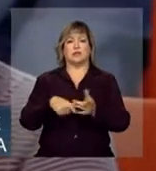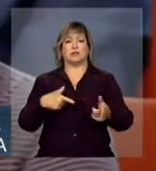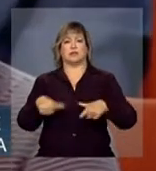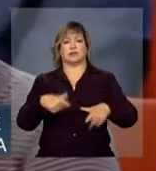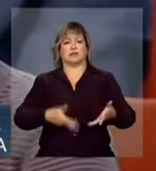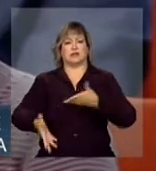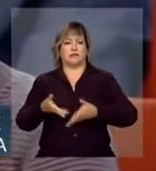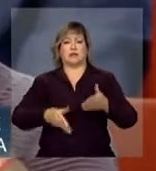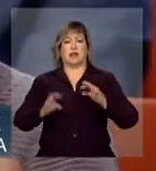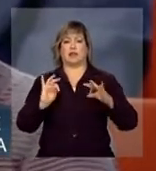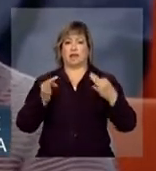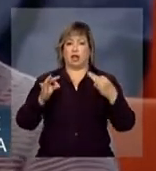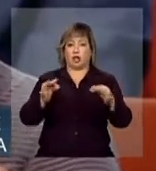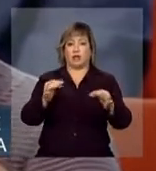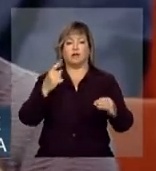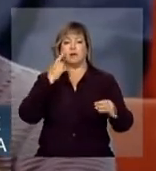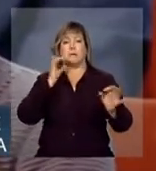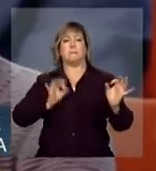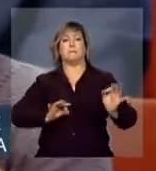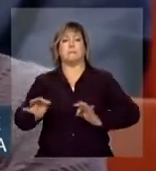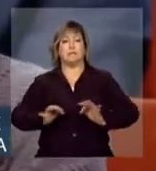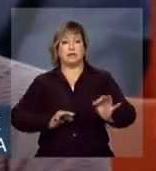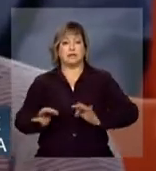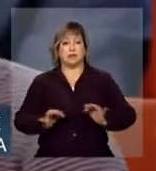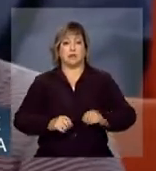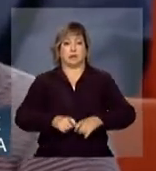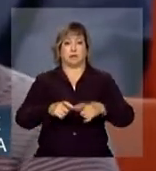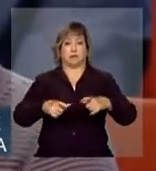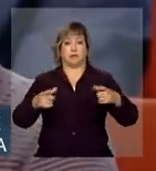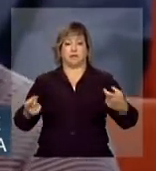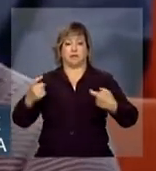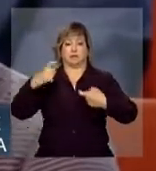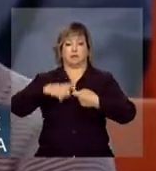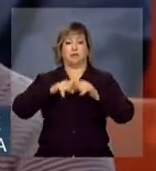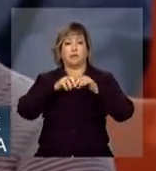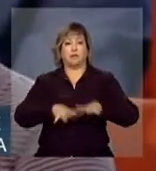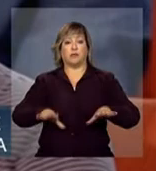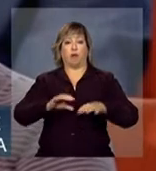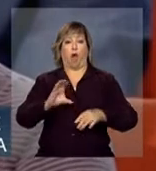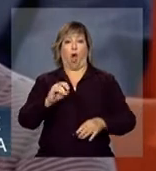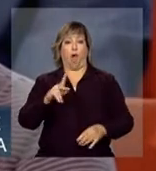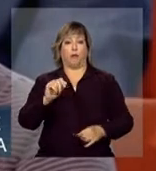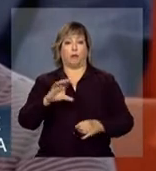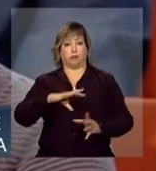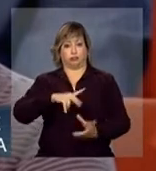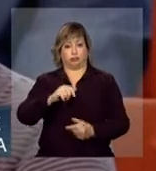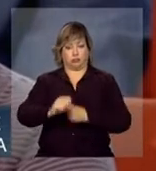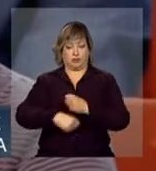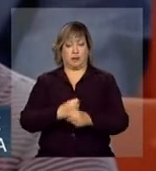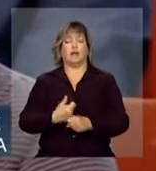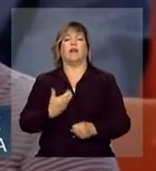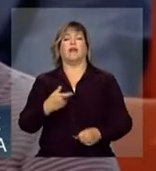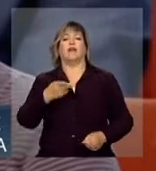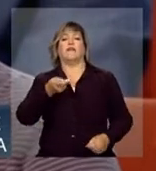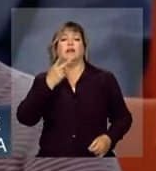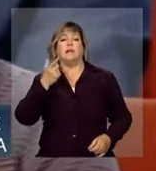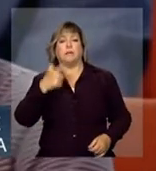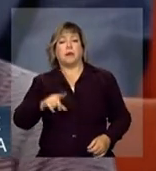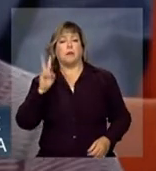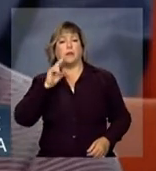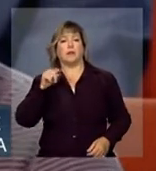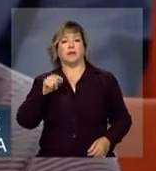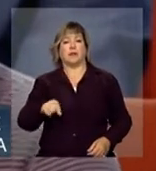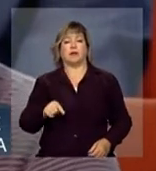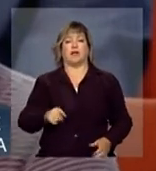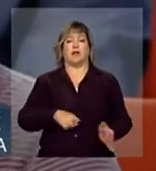tecnologia e planejar a expansão para a Copa do Mundo e tal. Queria que o senhor falasse um pouquinho desse resultado, dessa